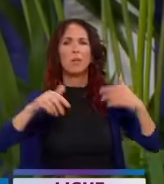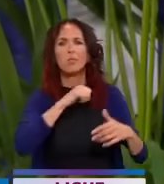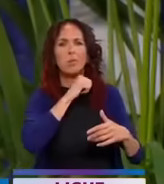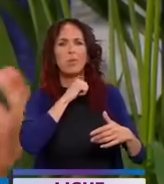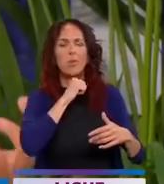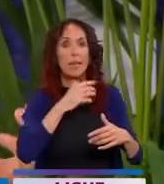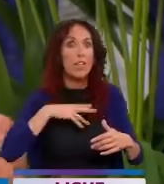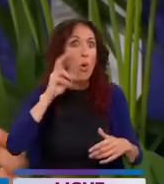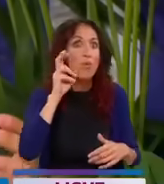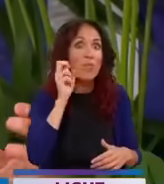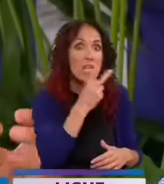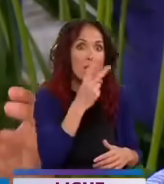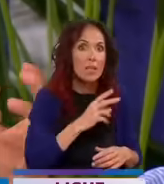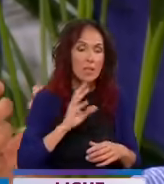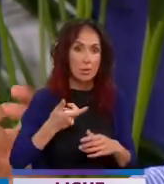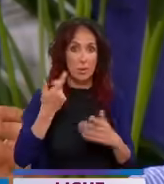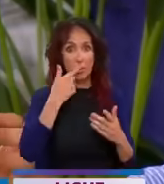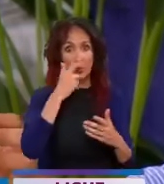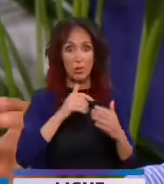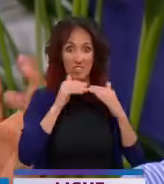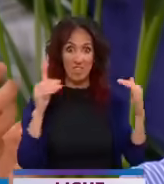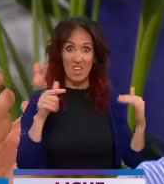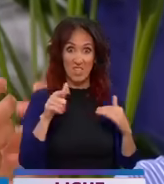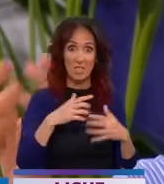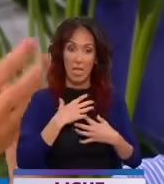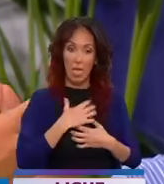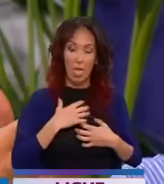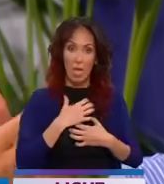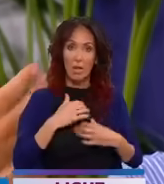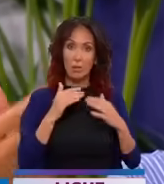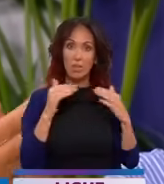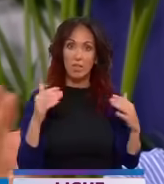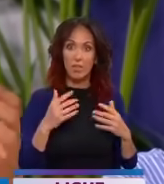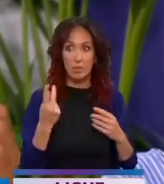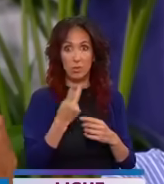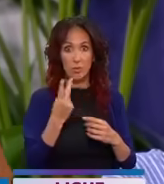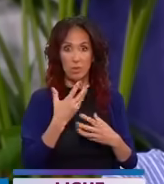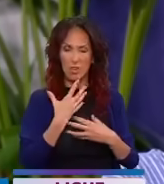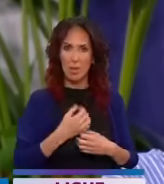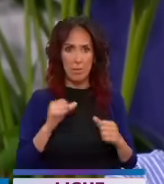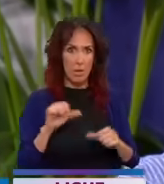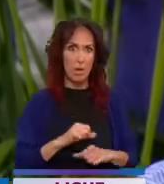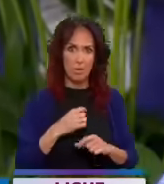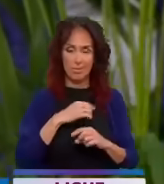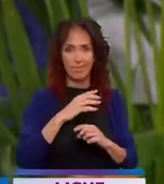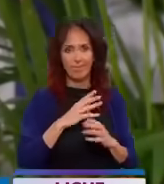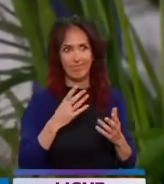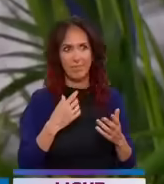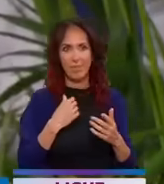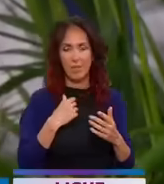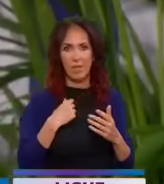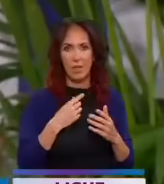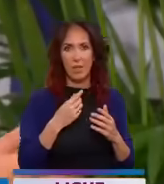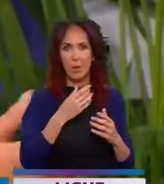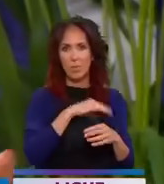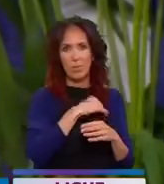Entendes? Porque as pessoas, quando estão a atravessar este momento, quando estão e atingem o nível que eles estão, porque eu não sou formado, eu não